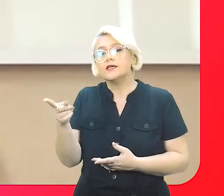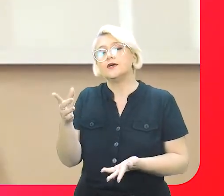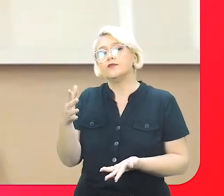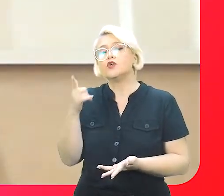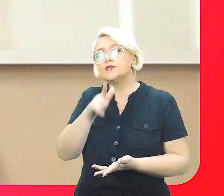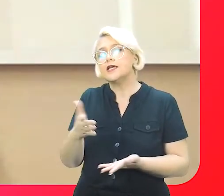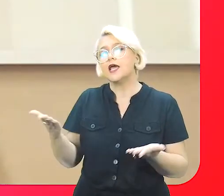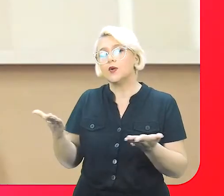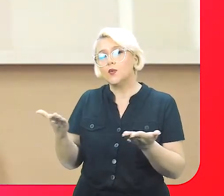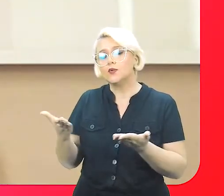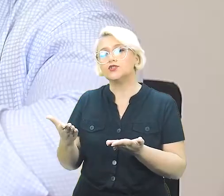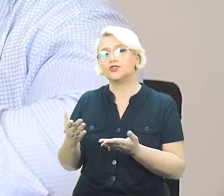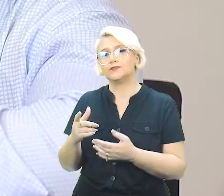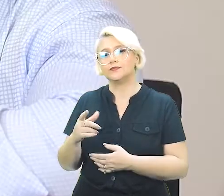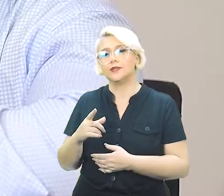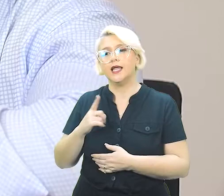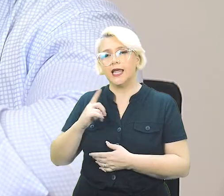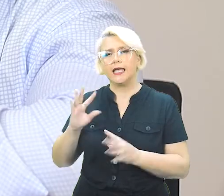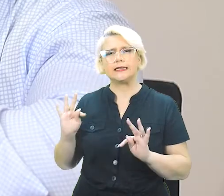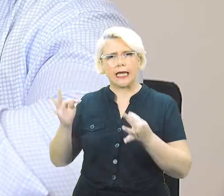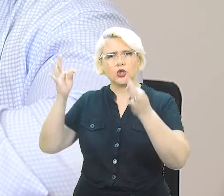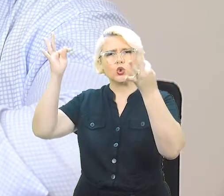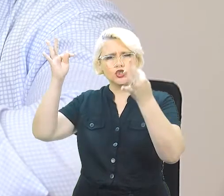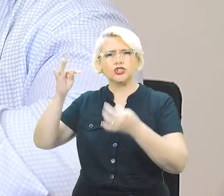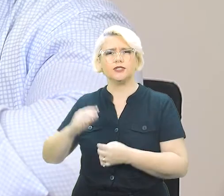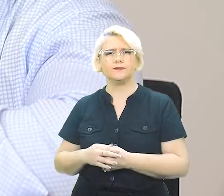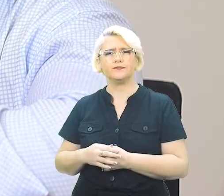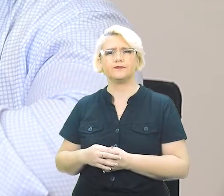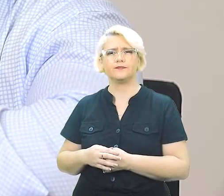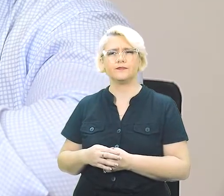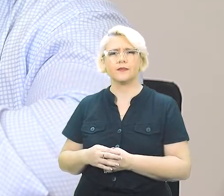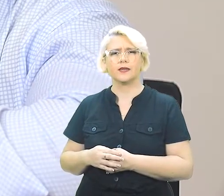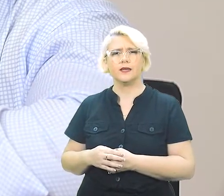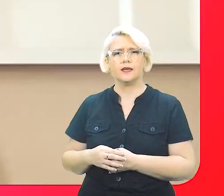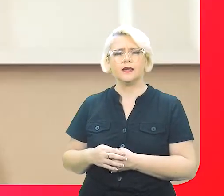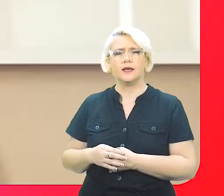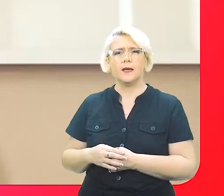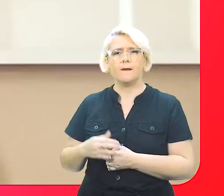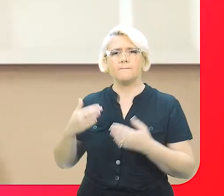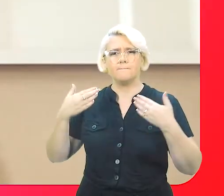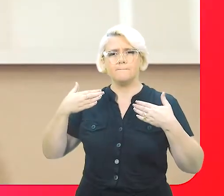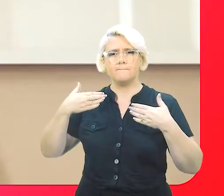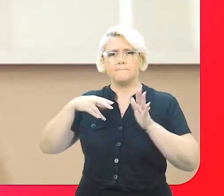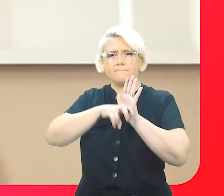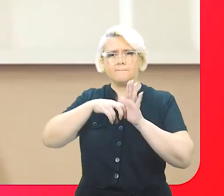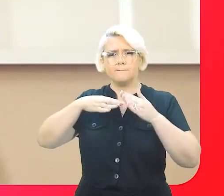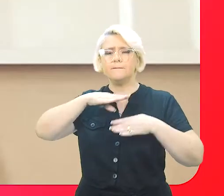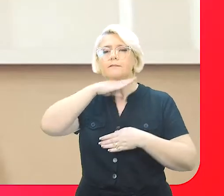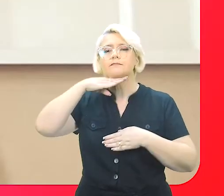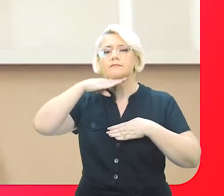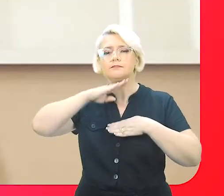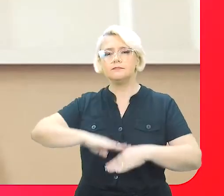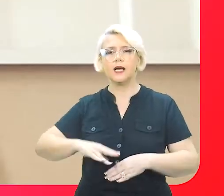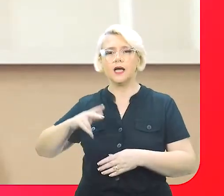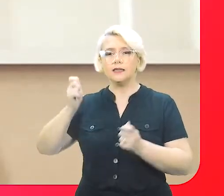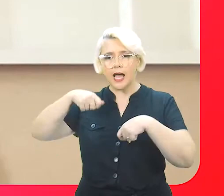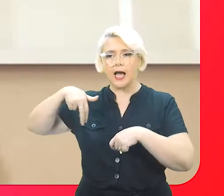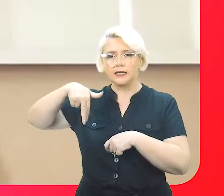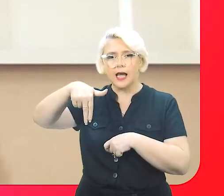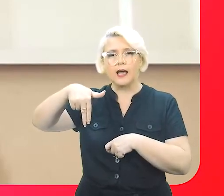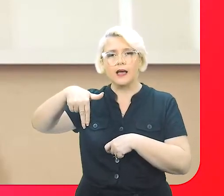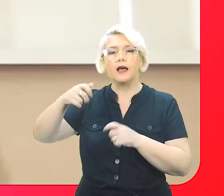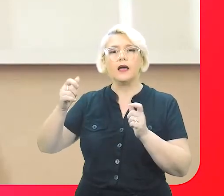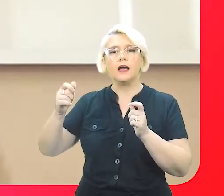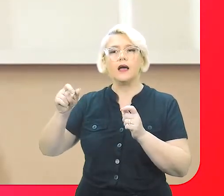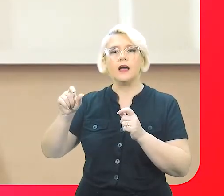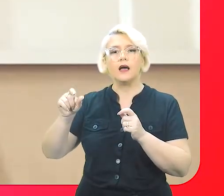hoje, até com a alta tecnologia, fazer uma pessoa tetraplégica andar, você, com muito menos, faz